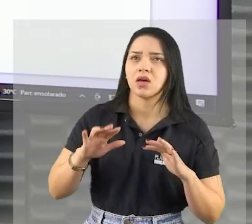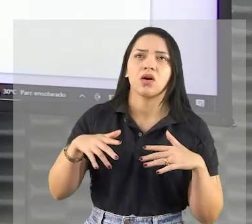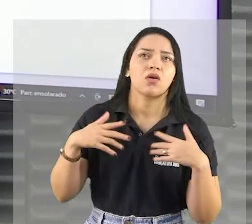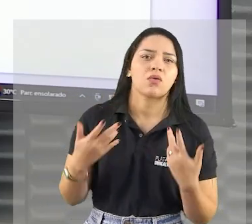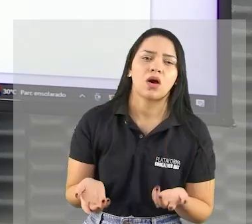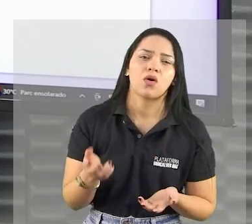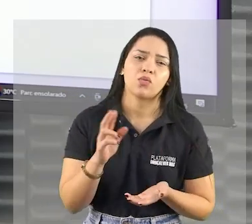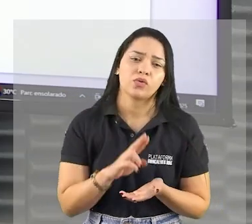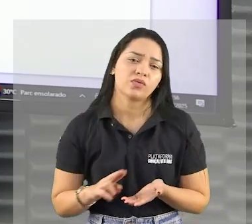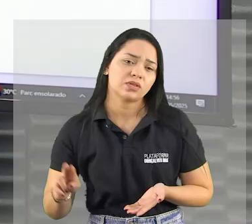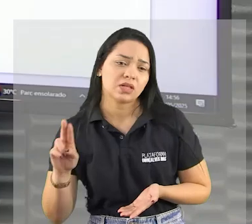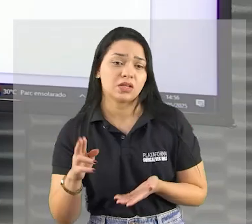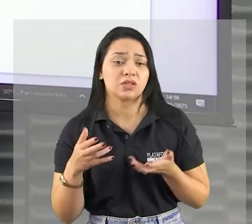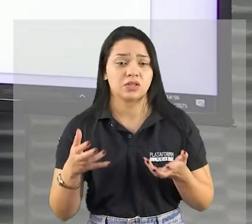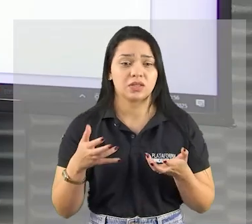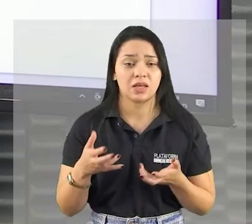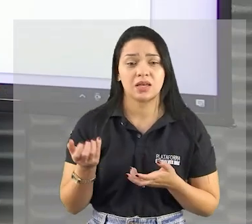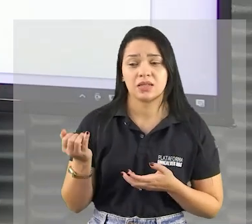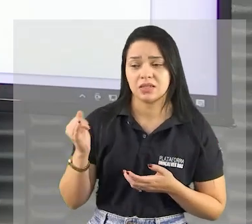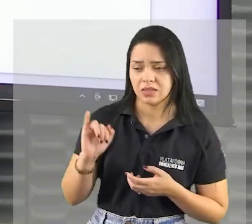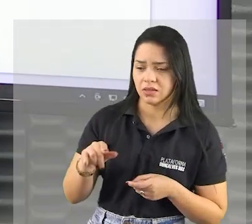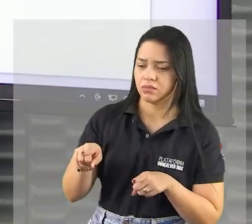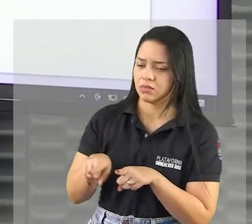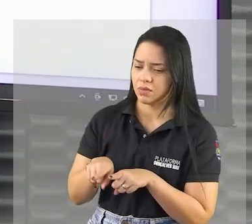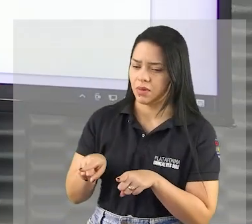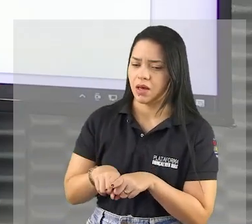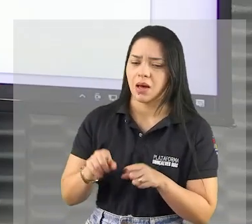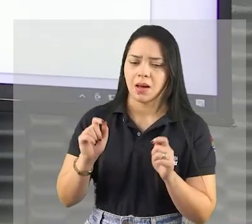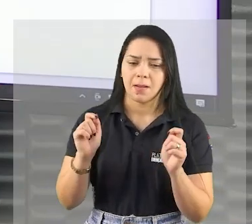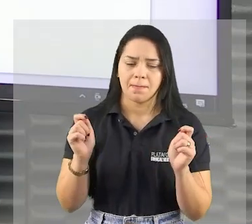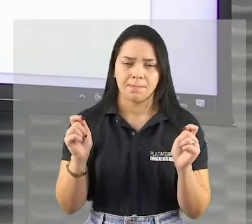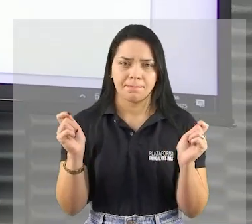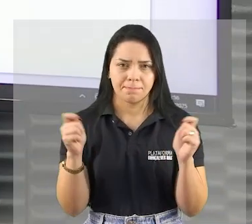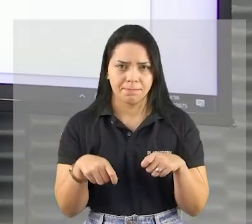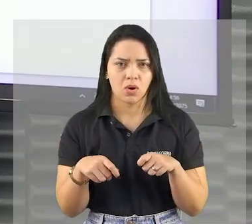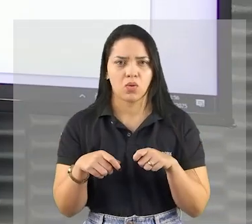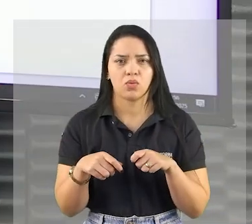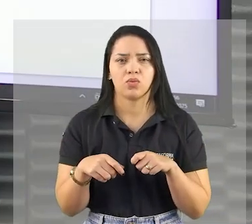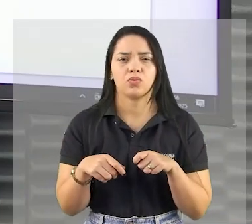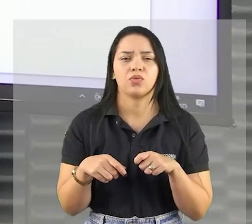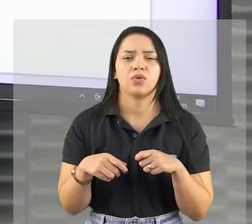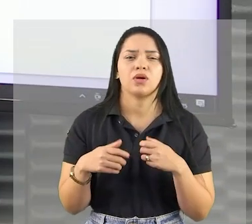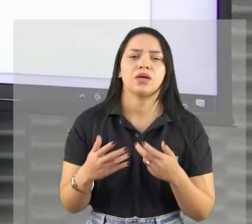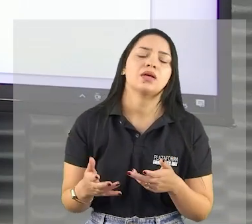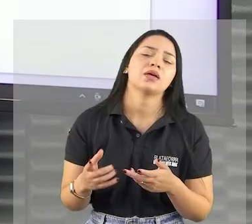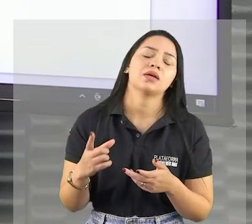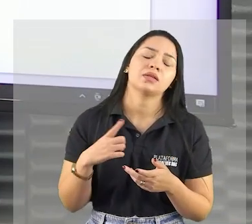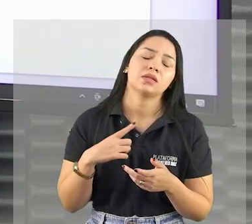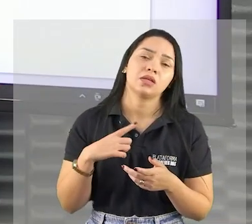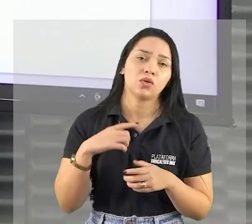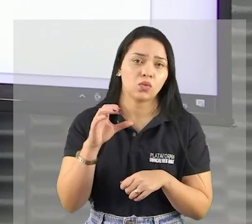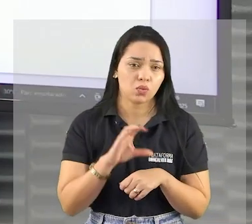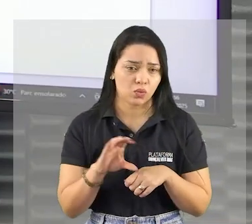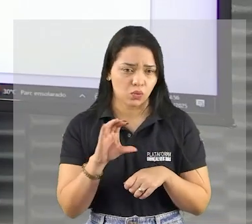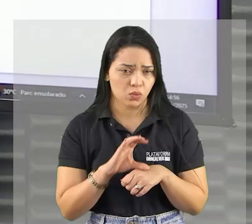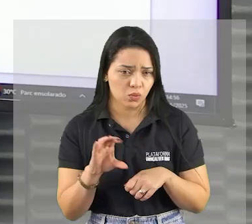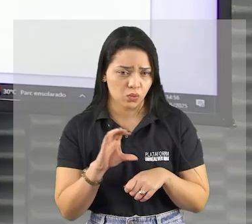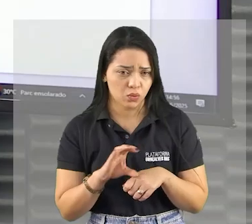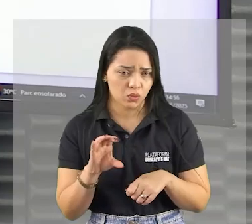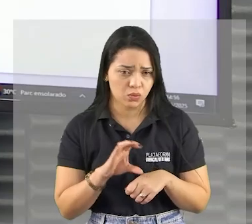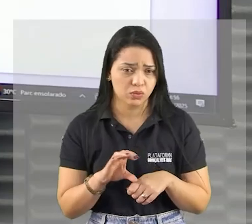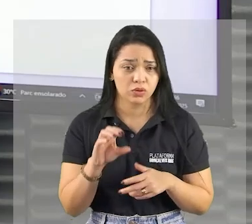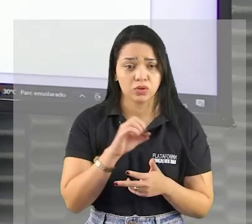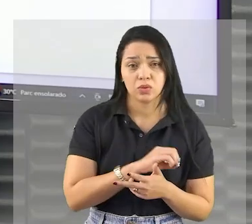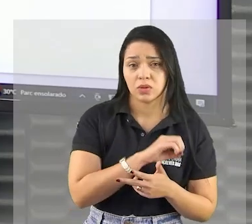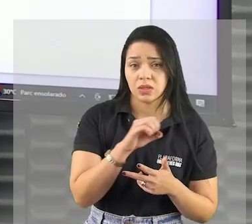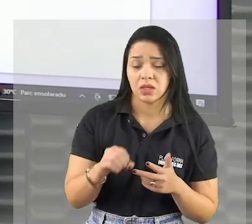quer cursar e se elas oferecem a possibilidade de entrar para fazer um curso nessa universidade a partir do